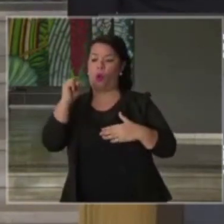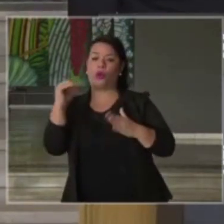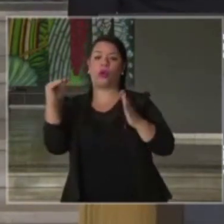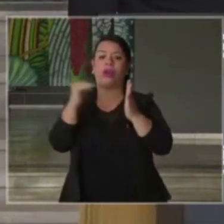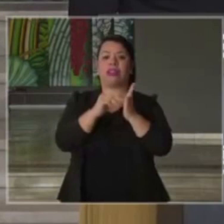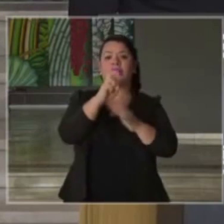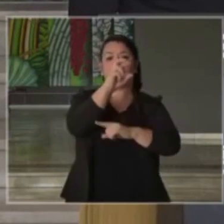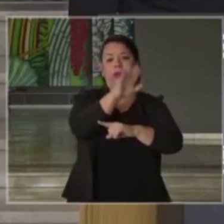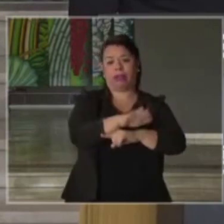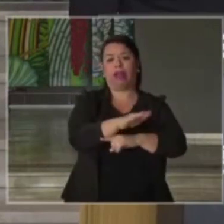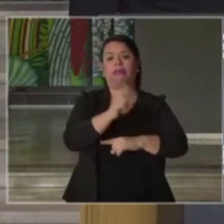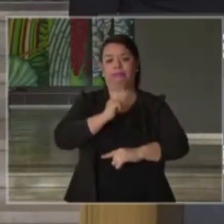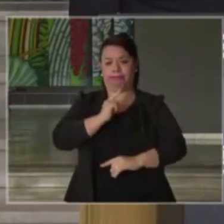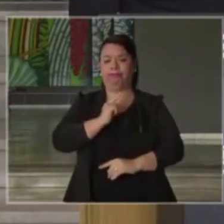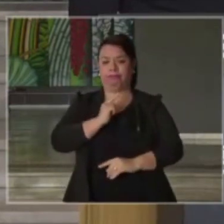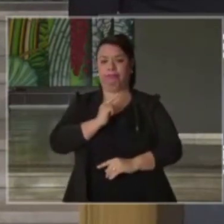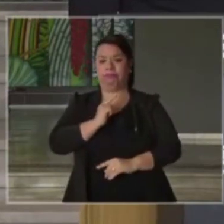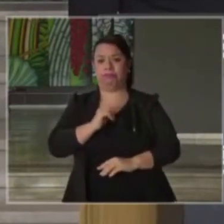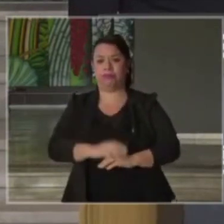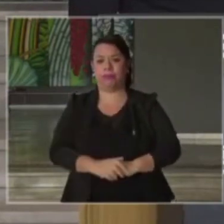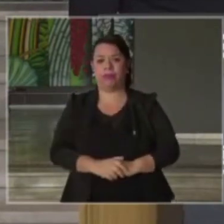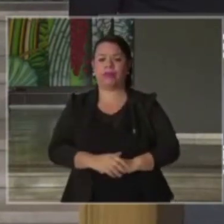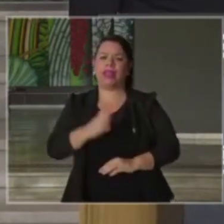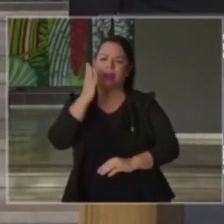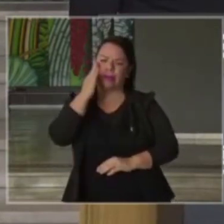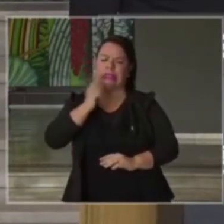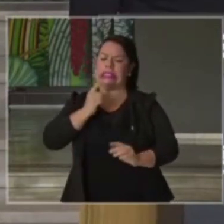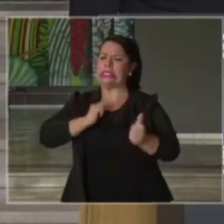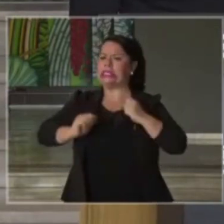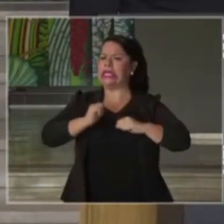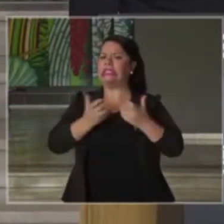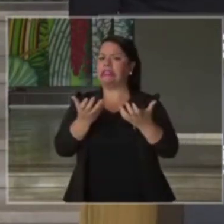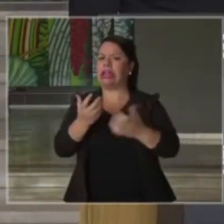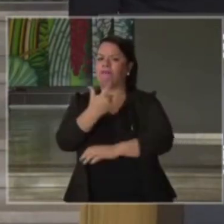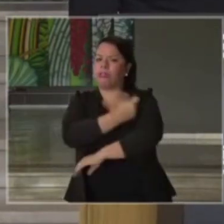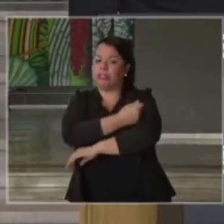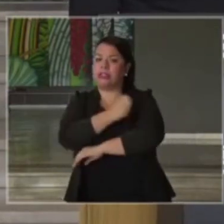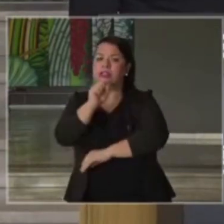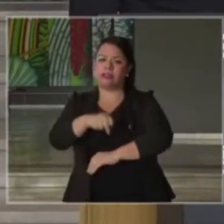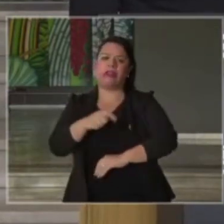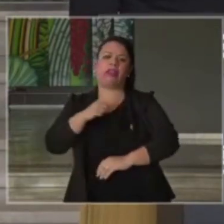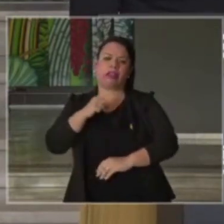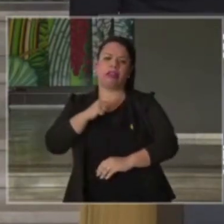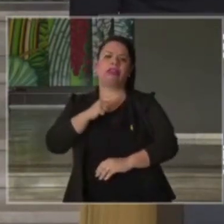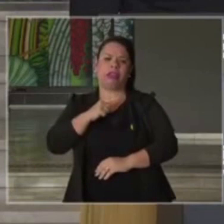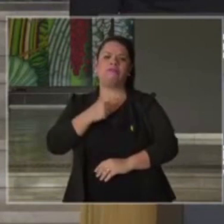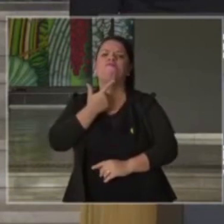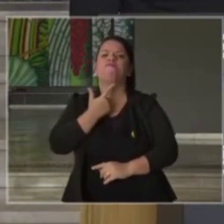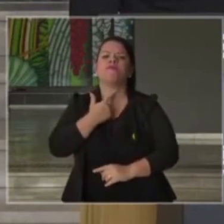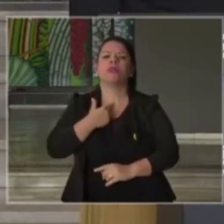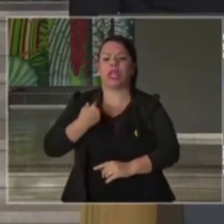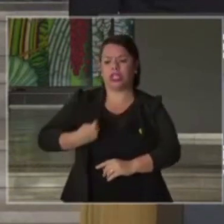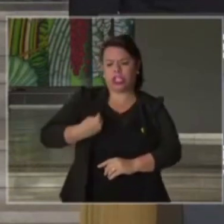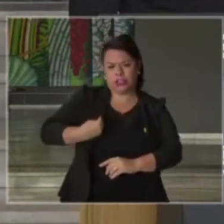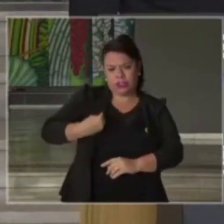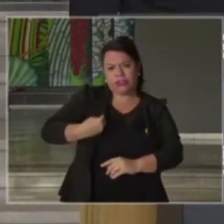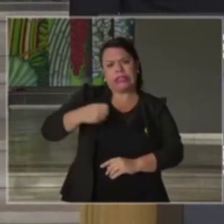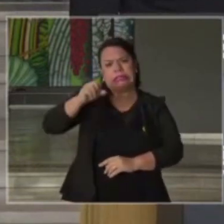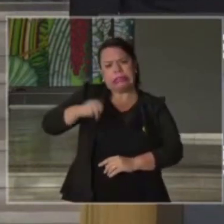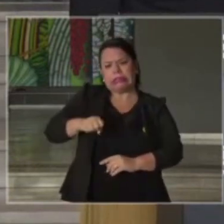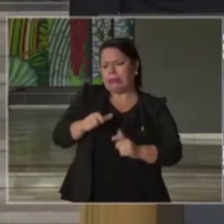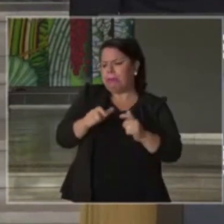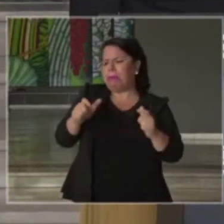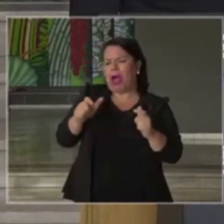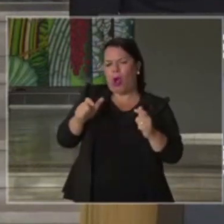da manhã às 5:00 da tarde É eu sei que a ansiedade é grande e que a razão o motivo EA vontade de viver e